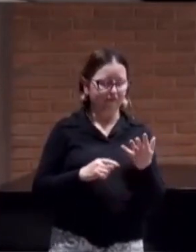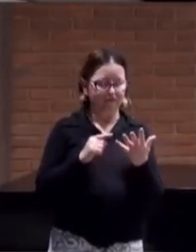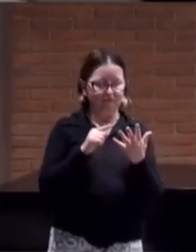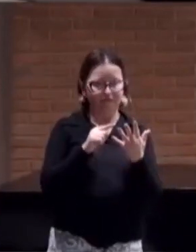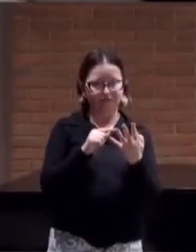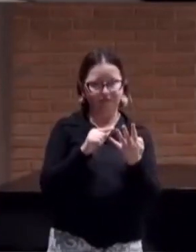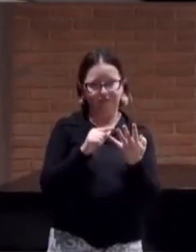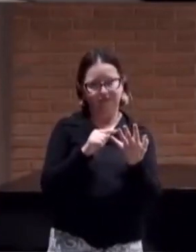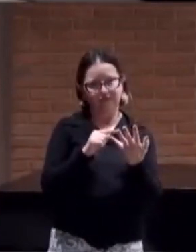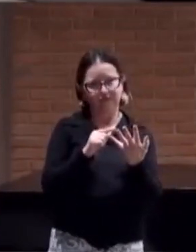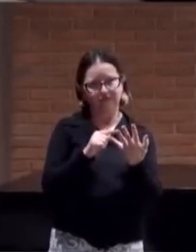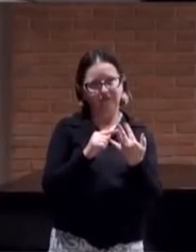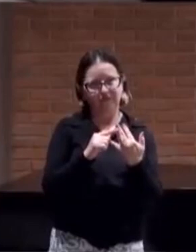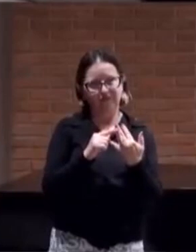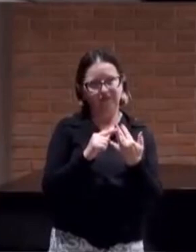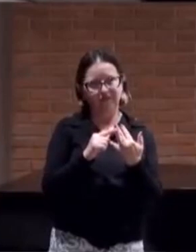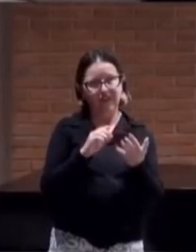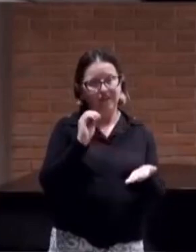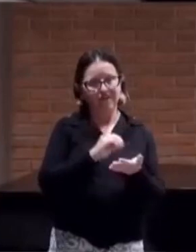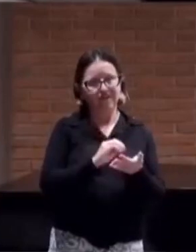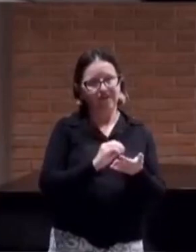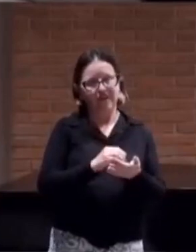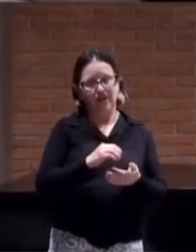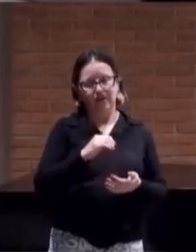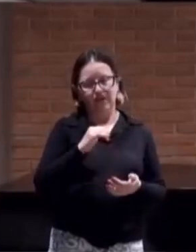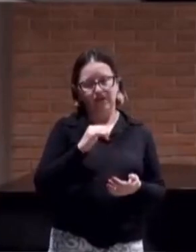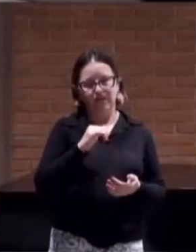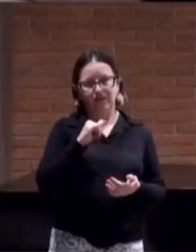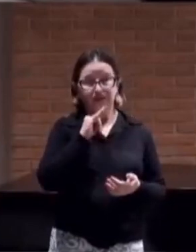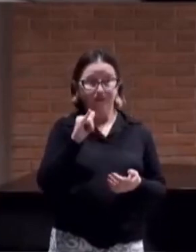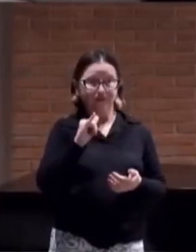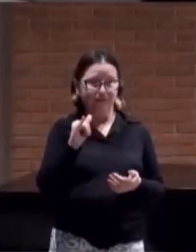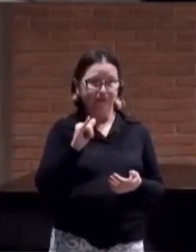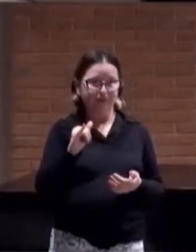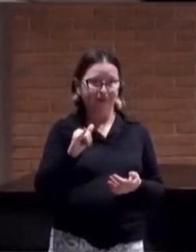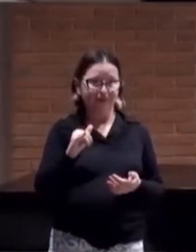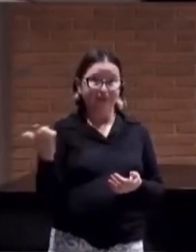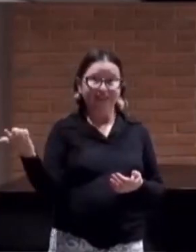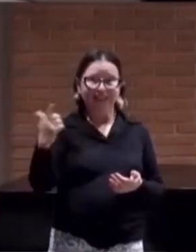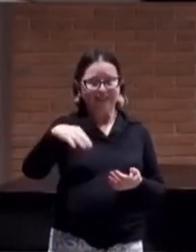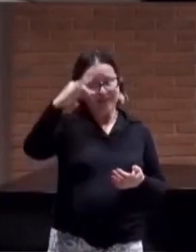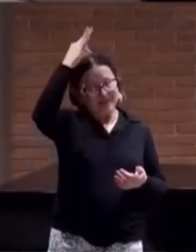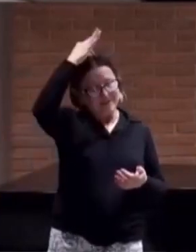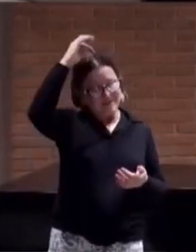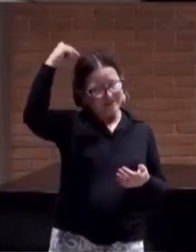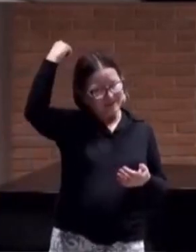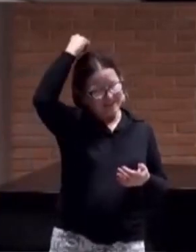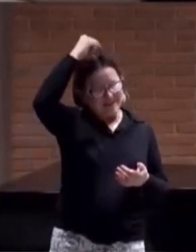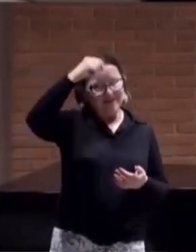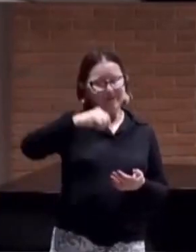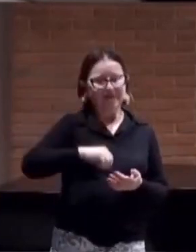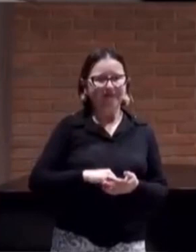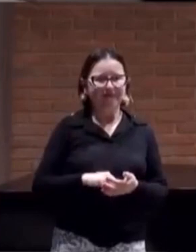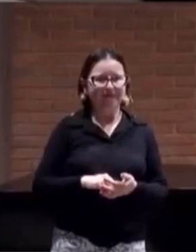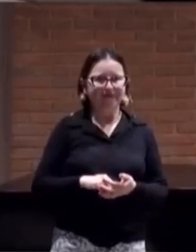é a desinformação da vinda do Espírito Santo.